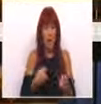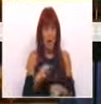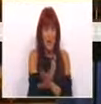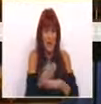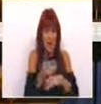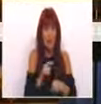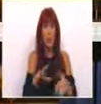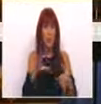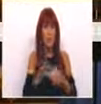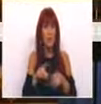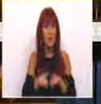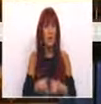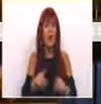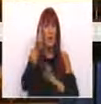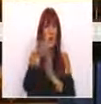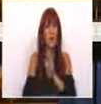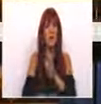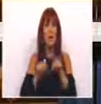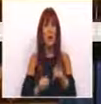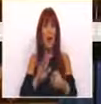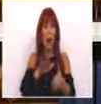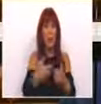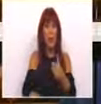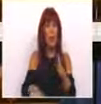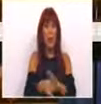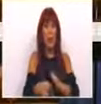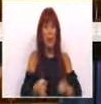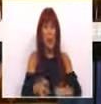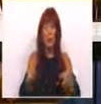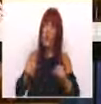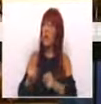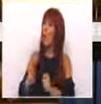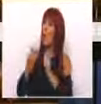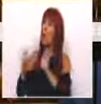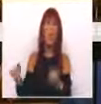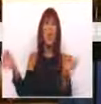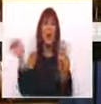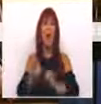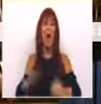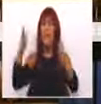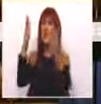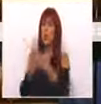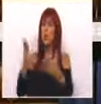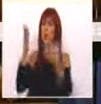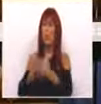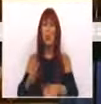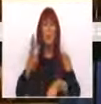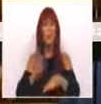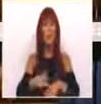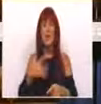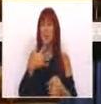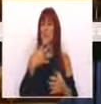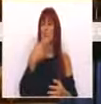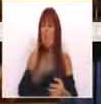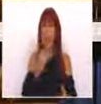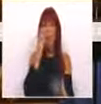setoriais relativos à regulamentação da proposta de lei, nem remeteu qualquer estudo sobre todo o